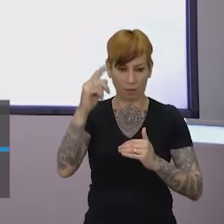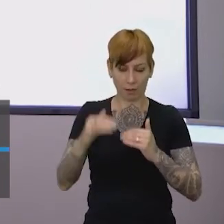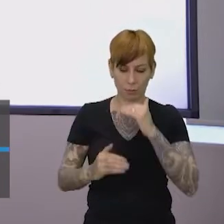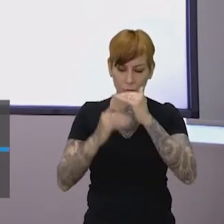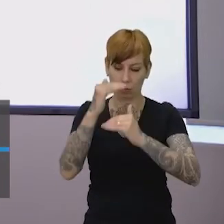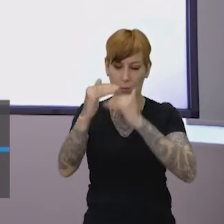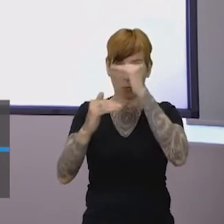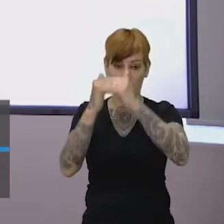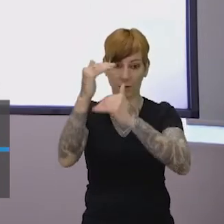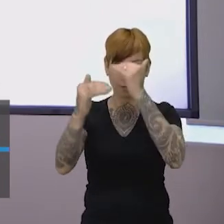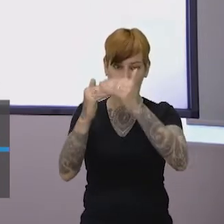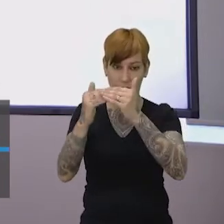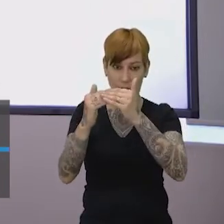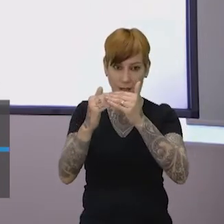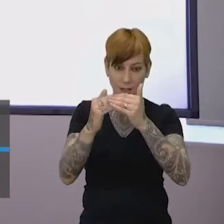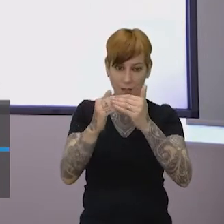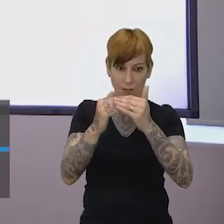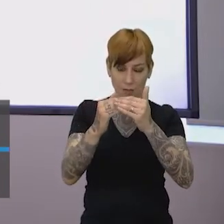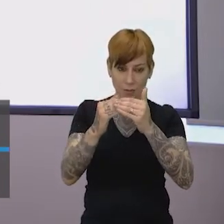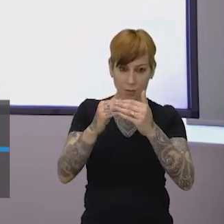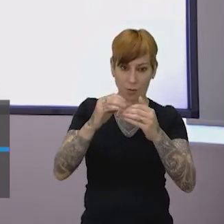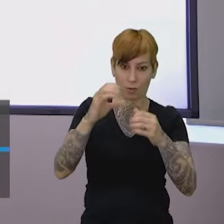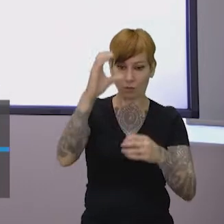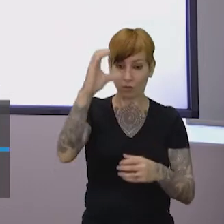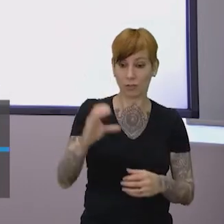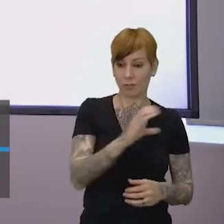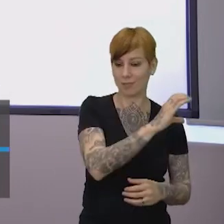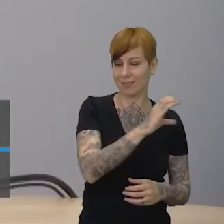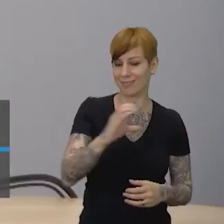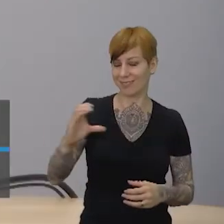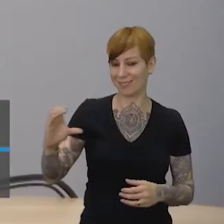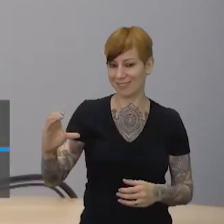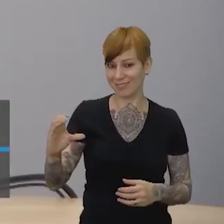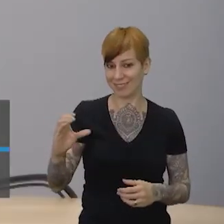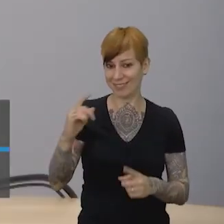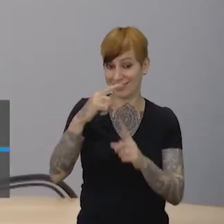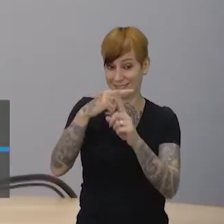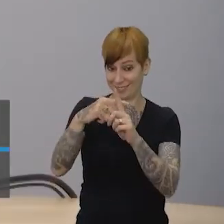os europeus viam aquilo como uma missão divina.